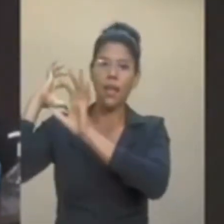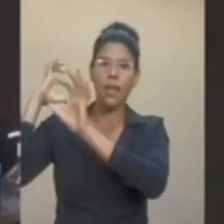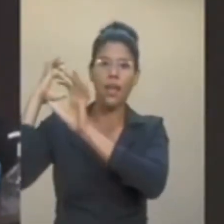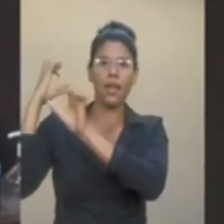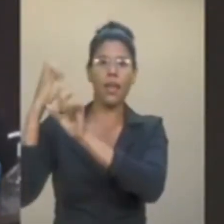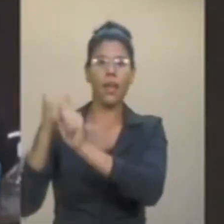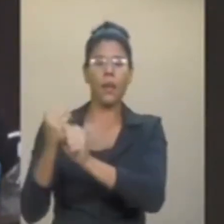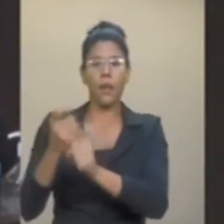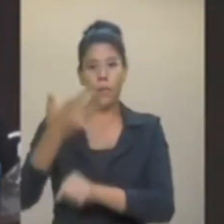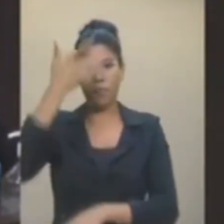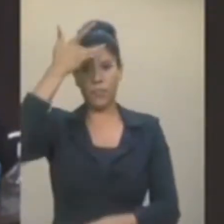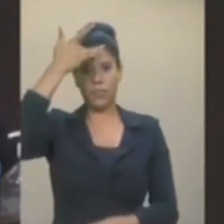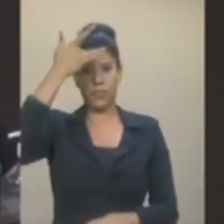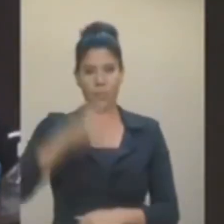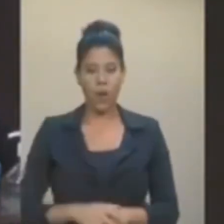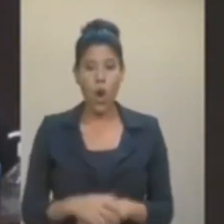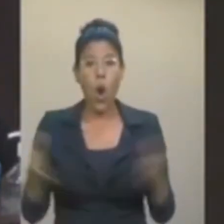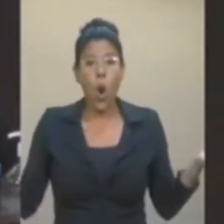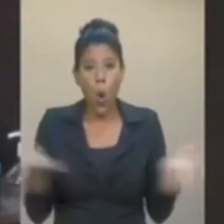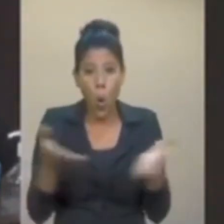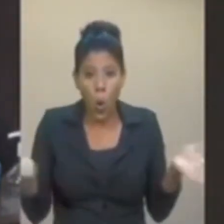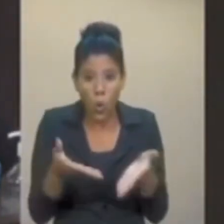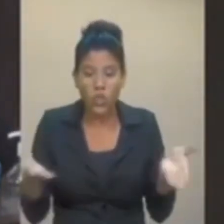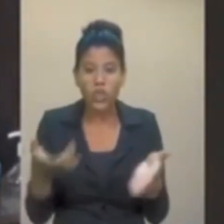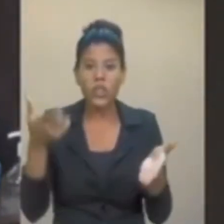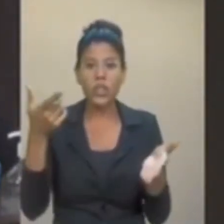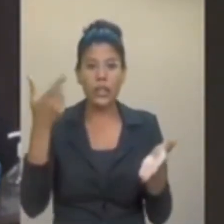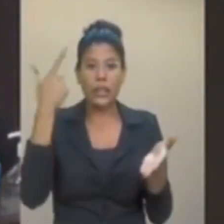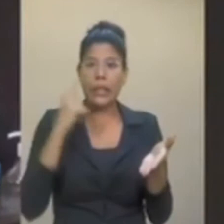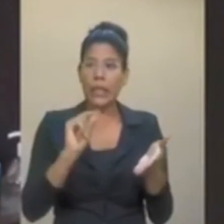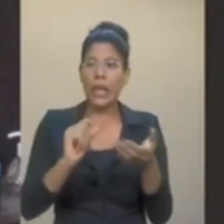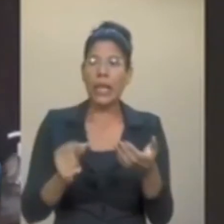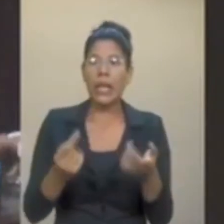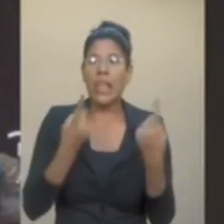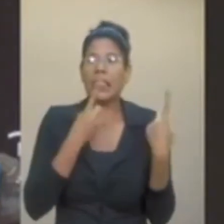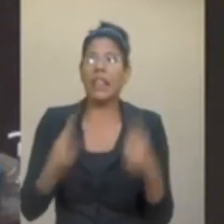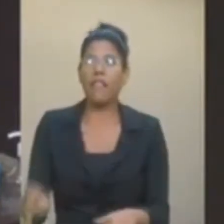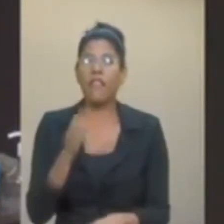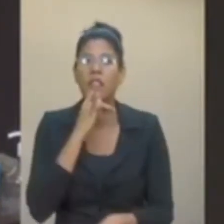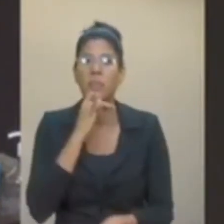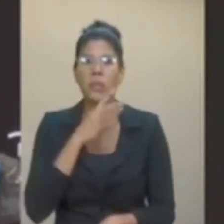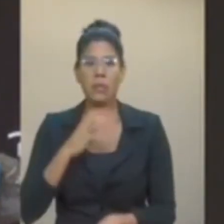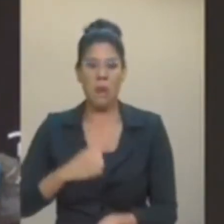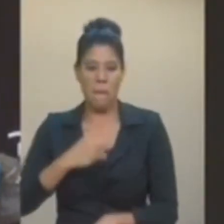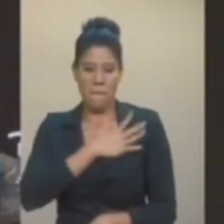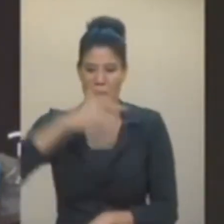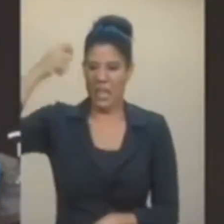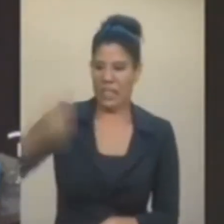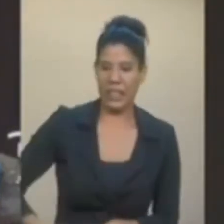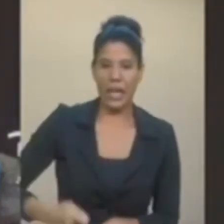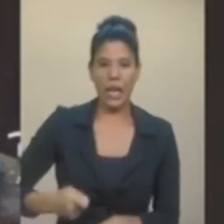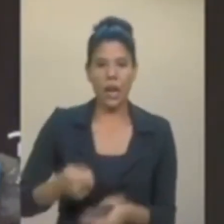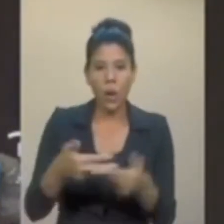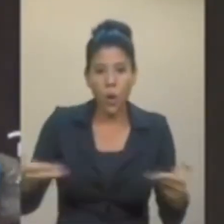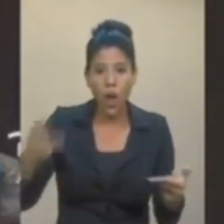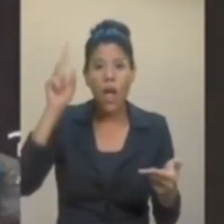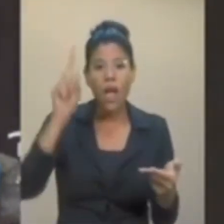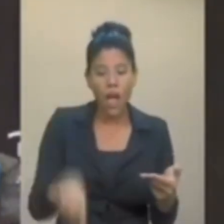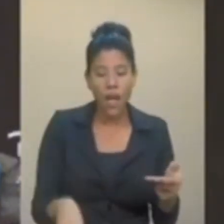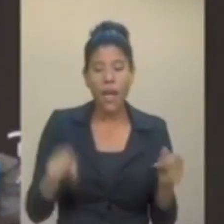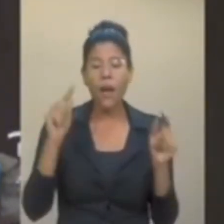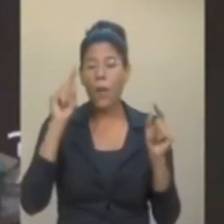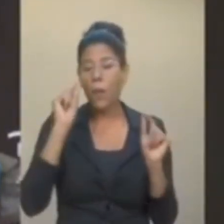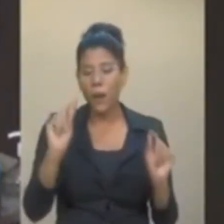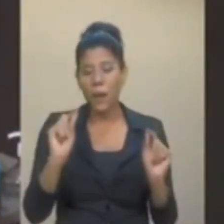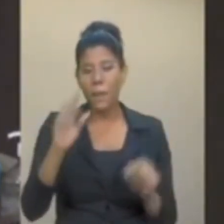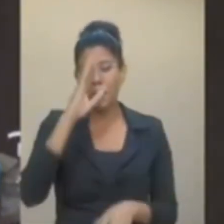hoje abraçam teses absolutamente estúpidas como de ditadura e intervenção militar, são, dentre outras coisas,